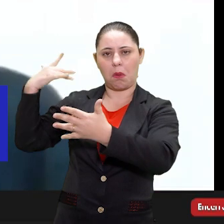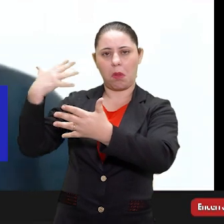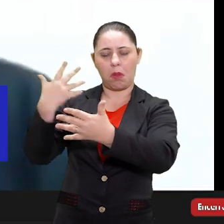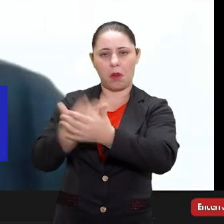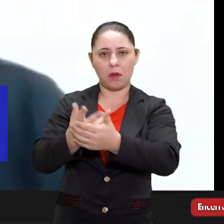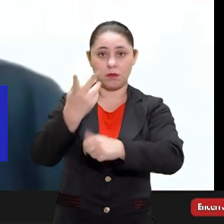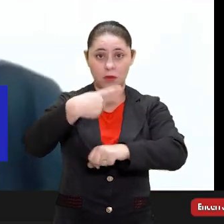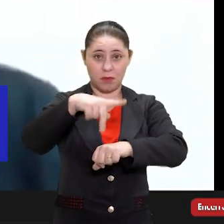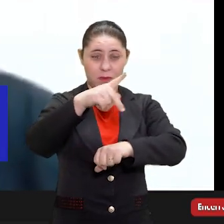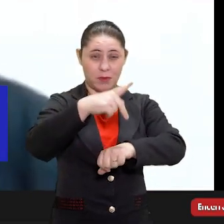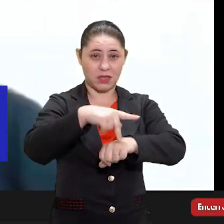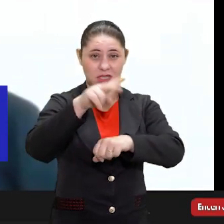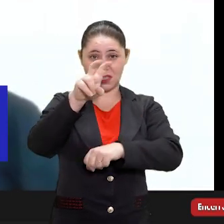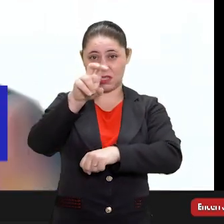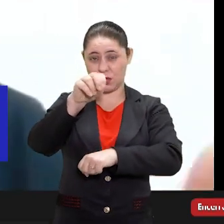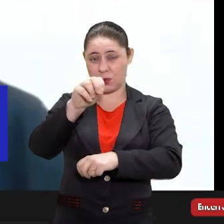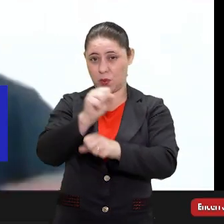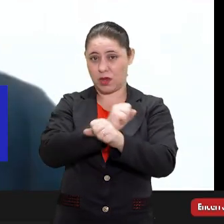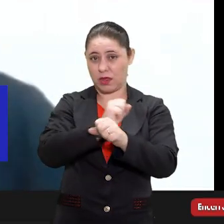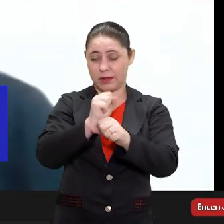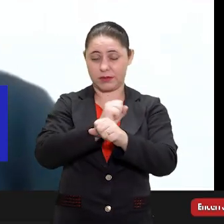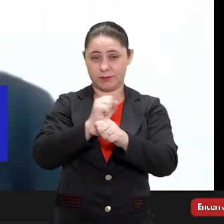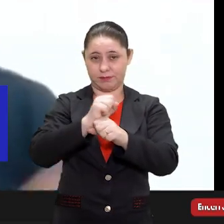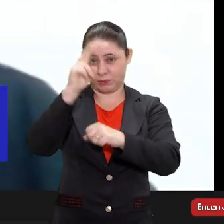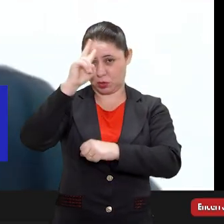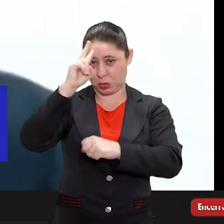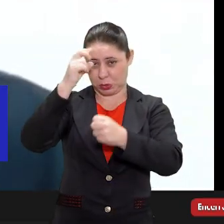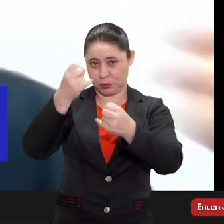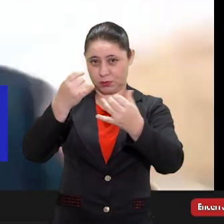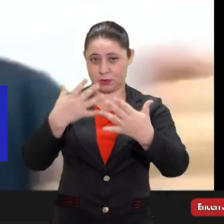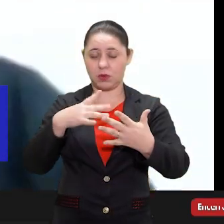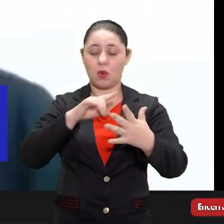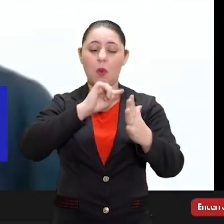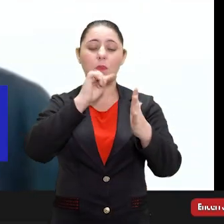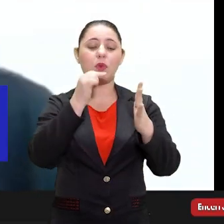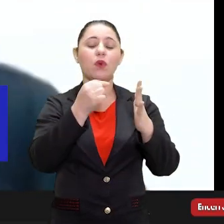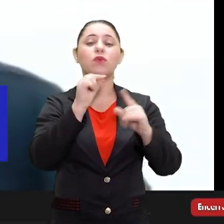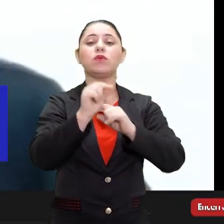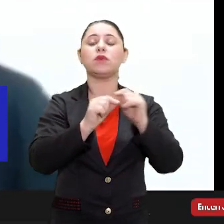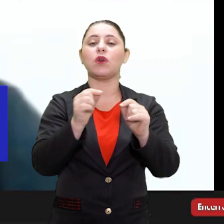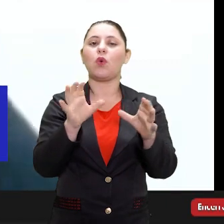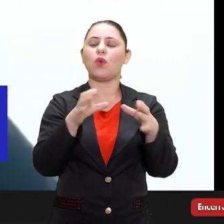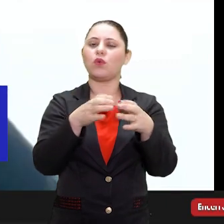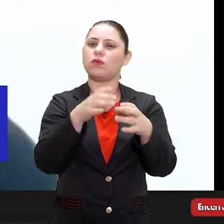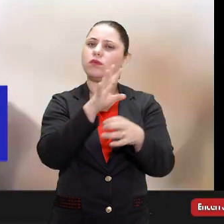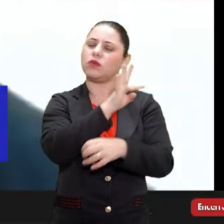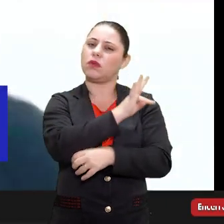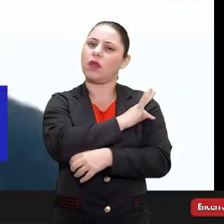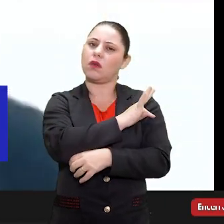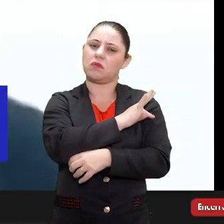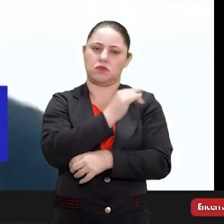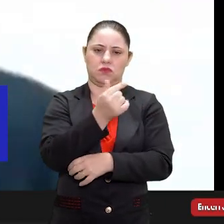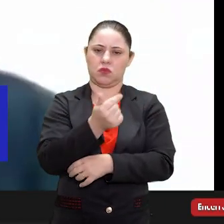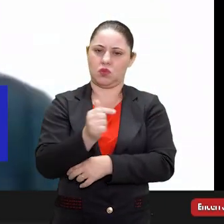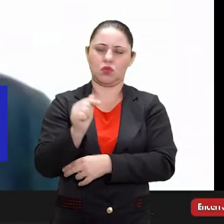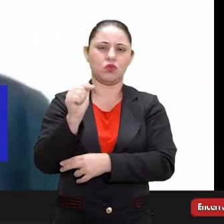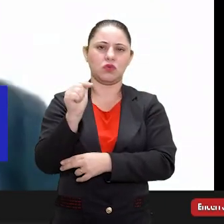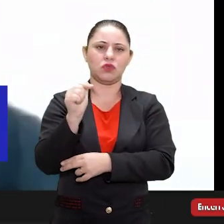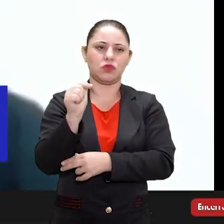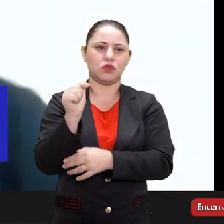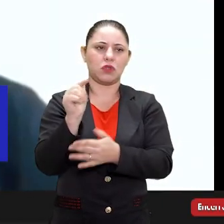Segundo eles, eram questões que tratavam principalmente da história recente do país nos últimos 50